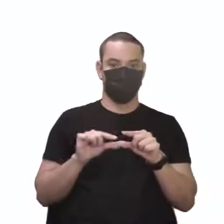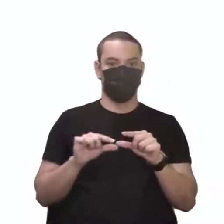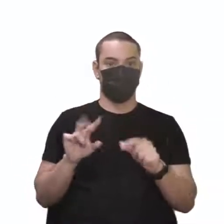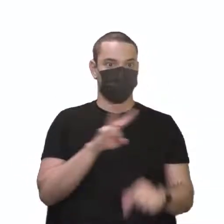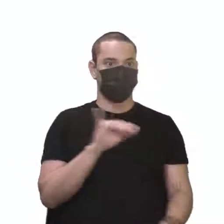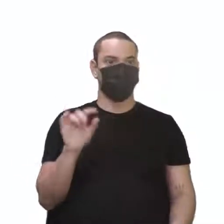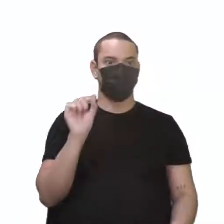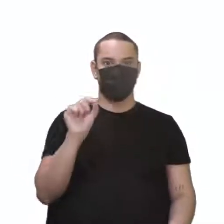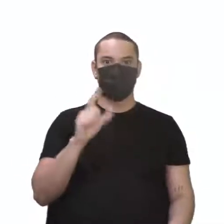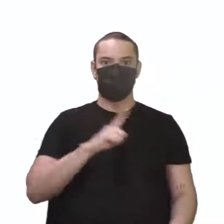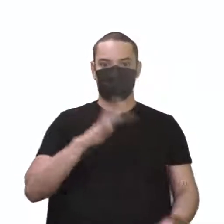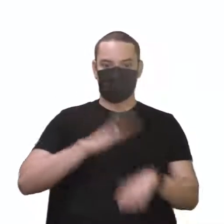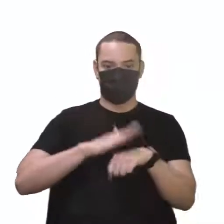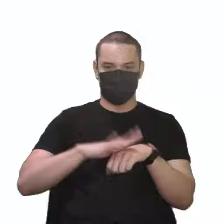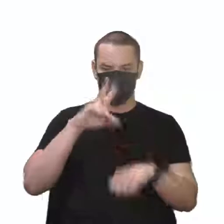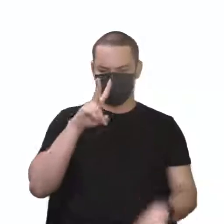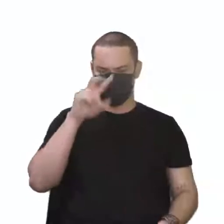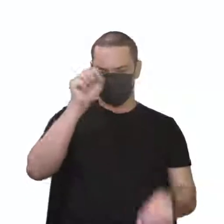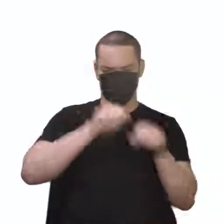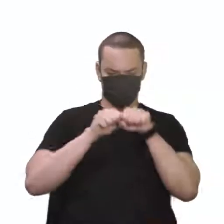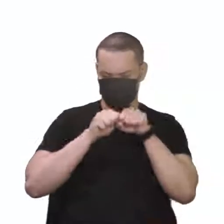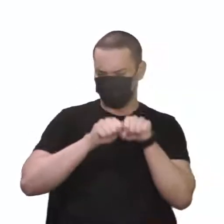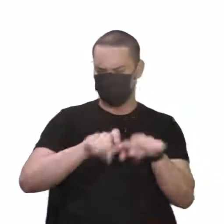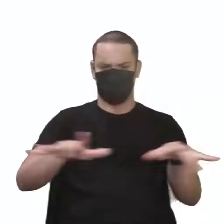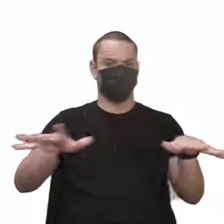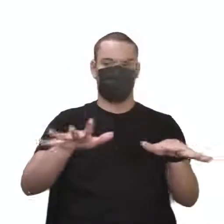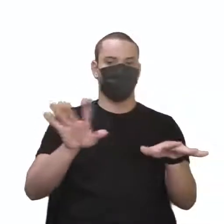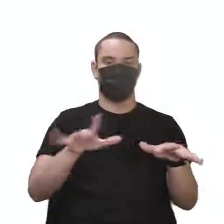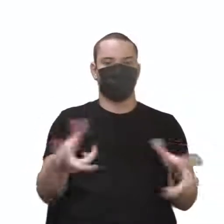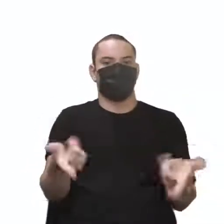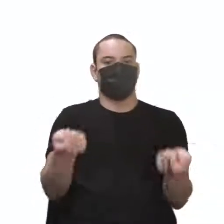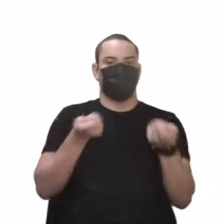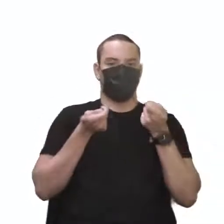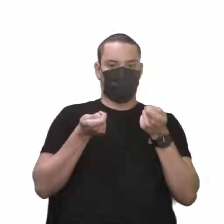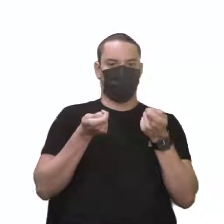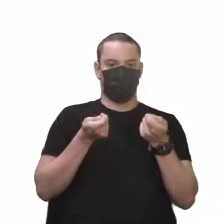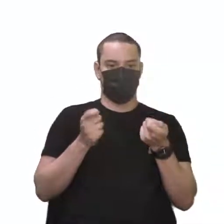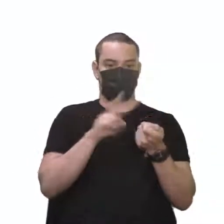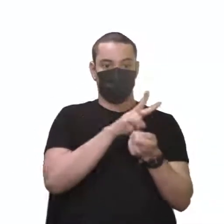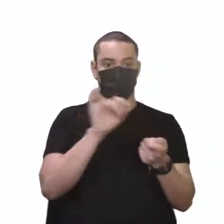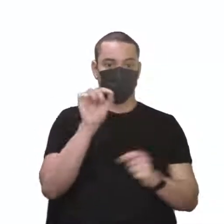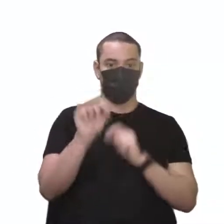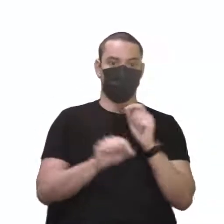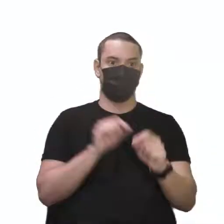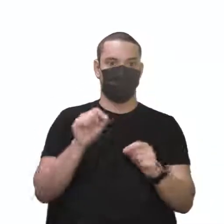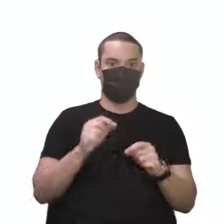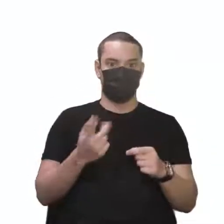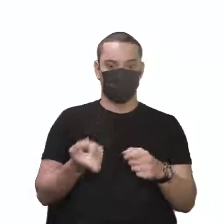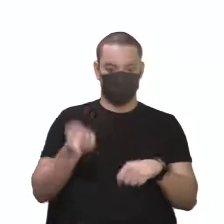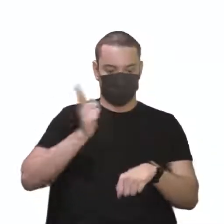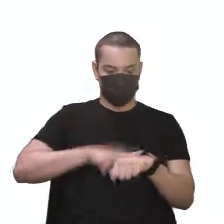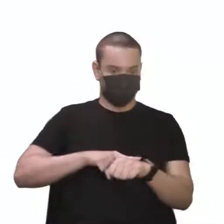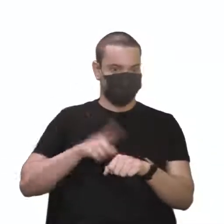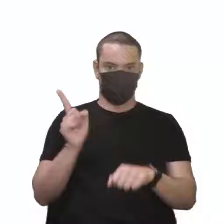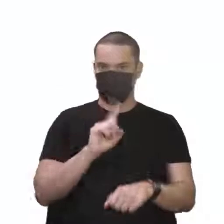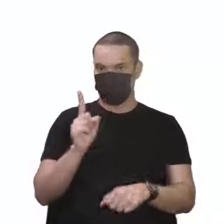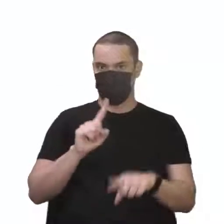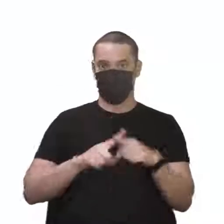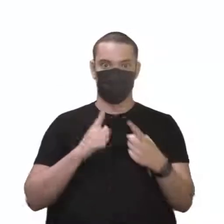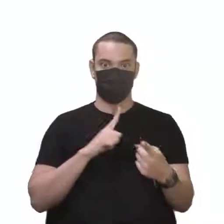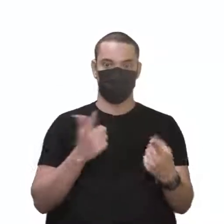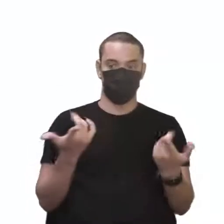Ele não vai ter aquela atuação tão séria, ou seja, ela não vai causar a infecção em si, mas ele vai